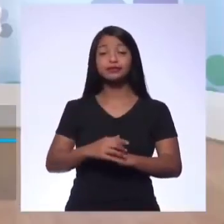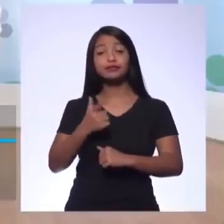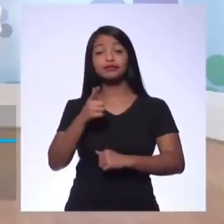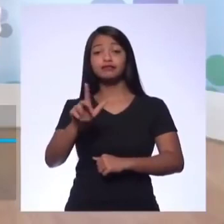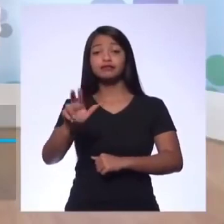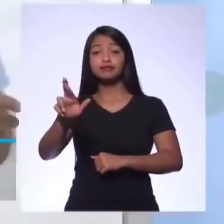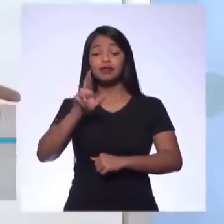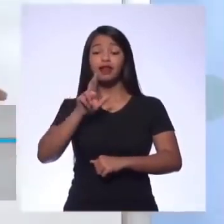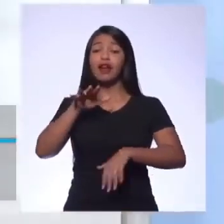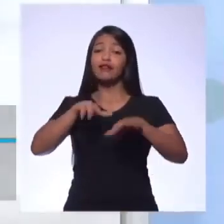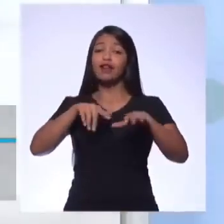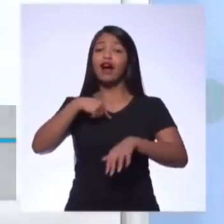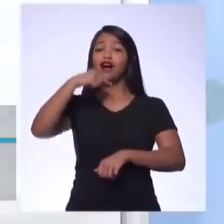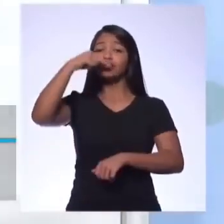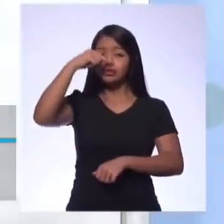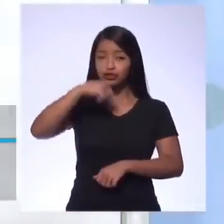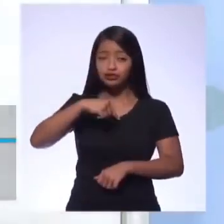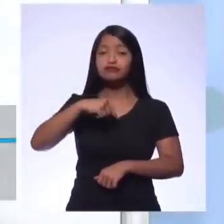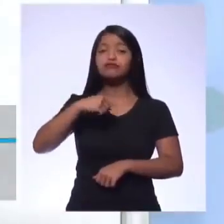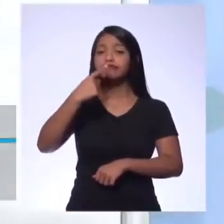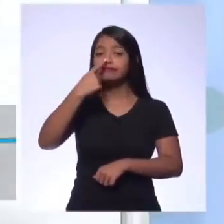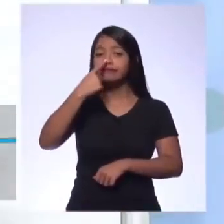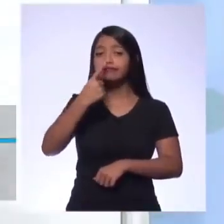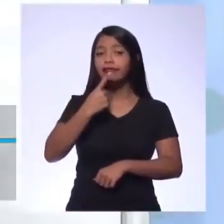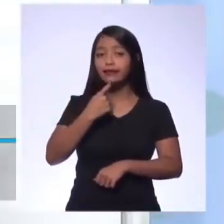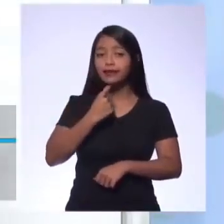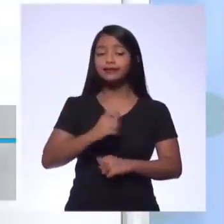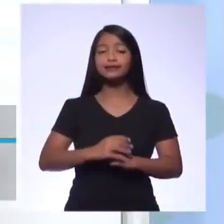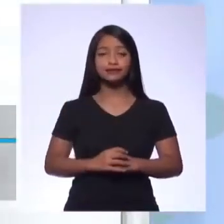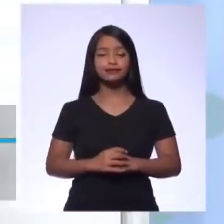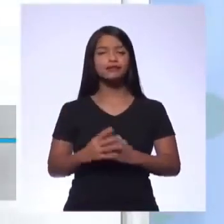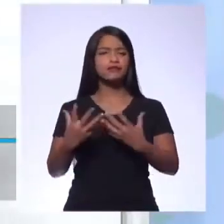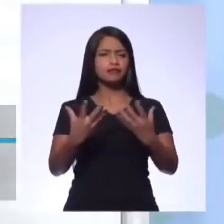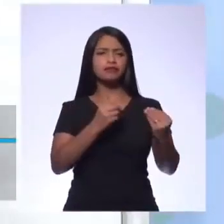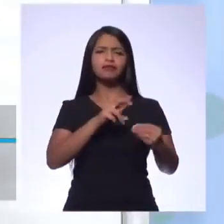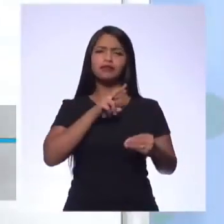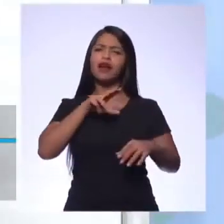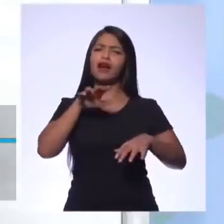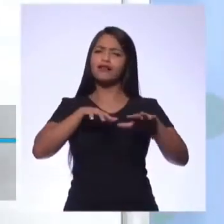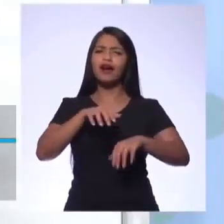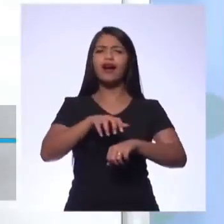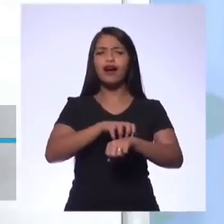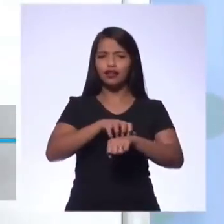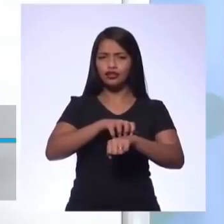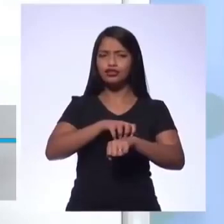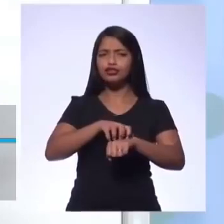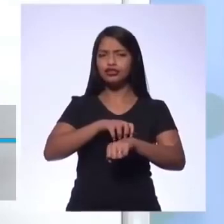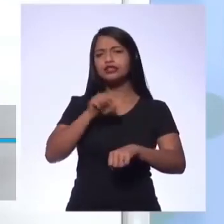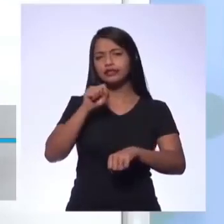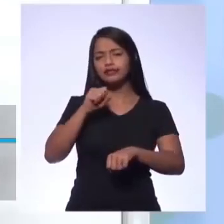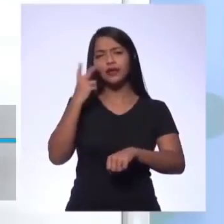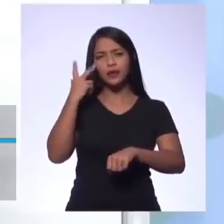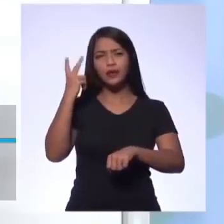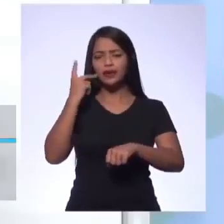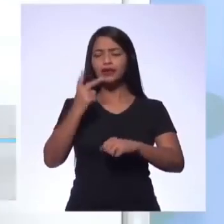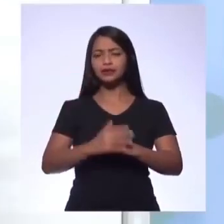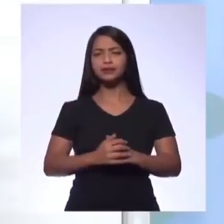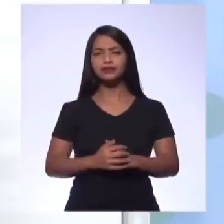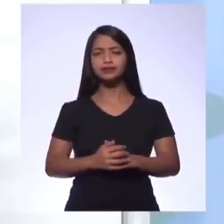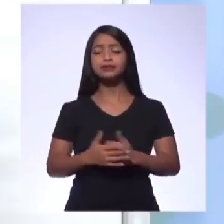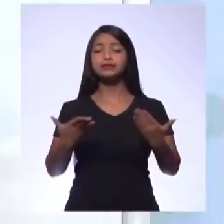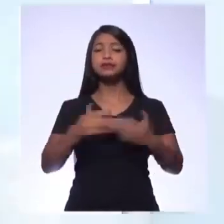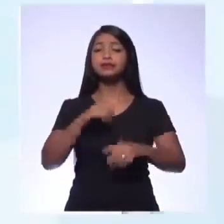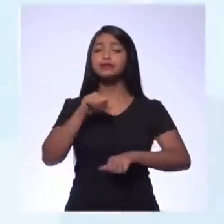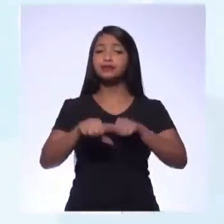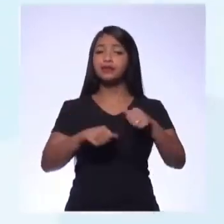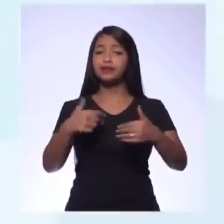uma reação alérgica, como muitos colocaram aí, né, professor? Sim. Do pó e tal. Grosseiramente é assim. Mostra pra gente um pouquinho o